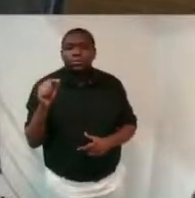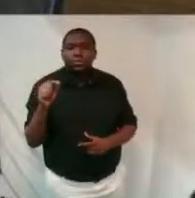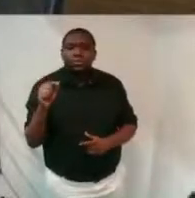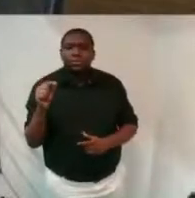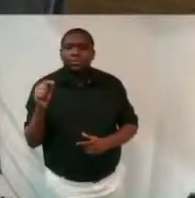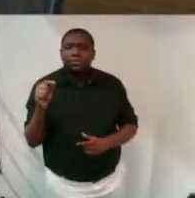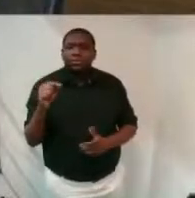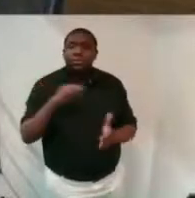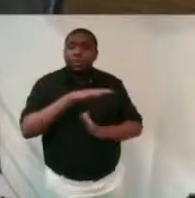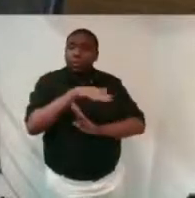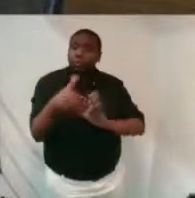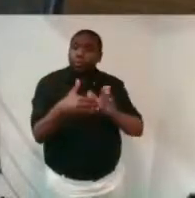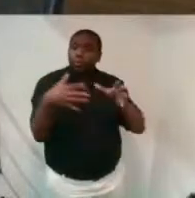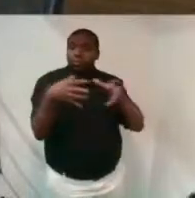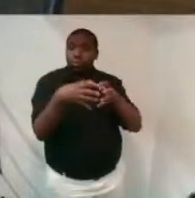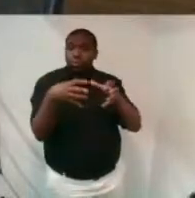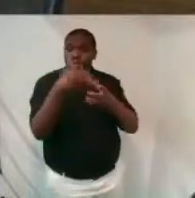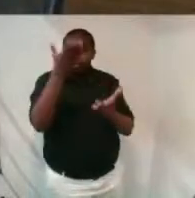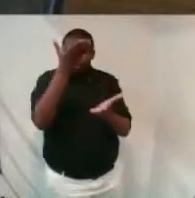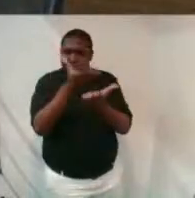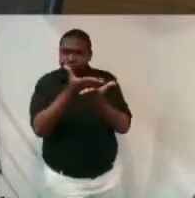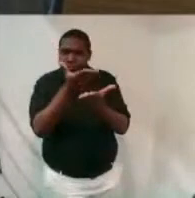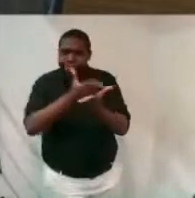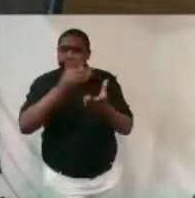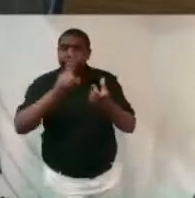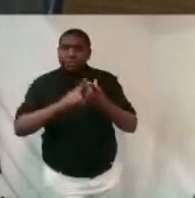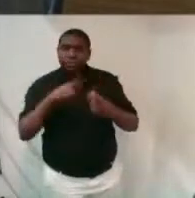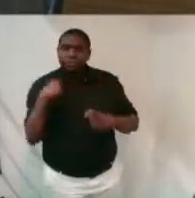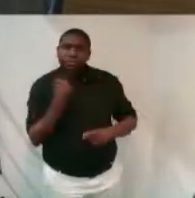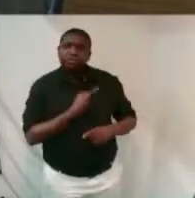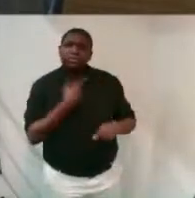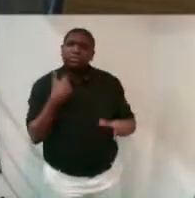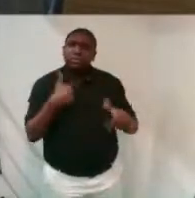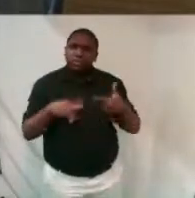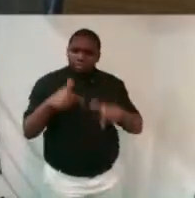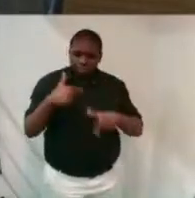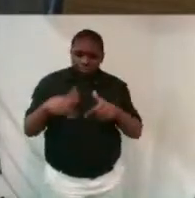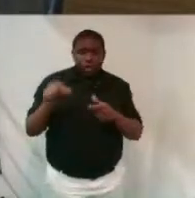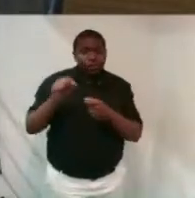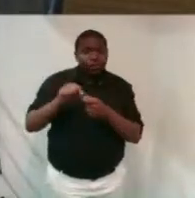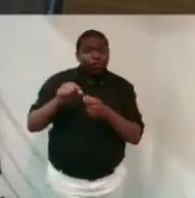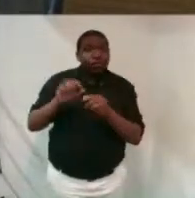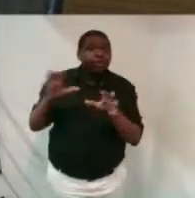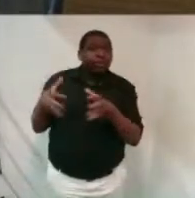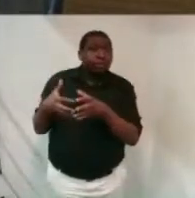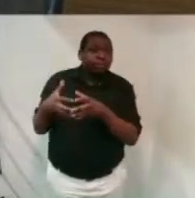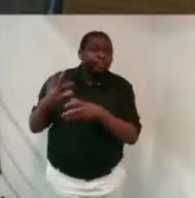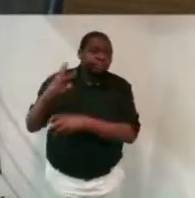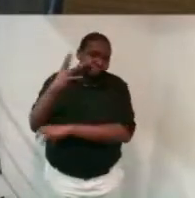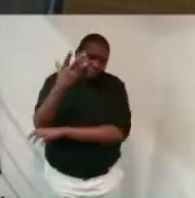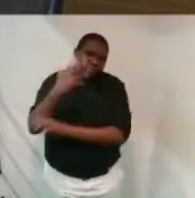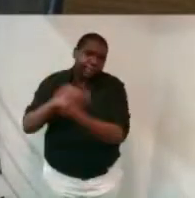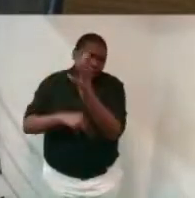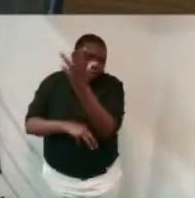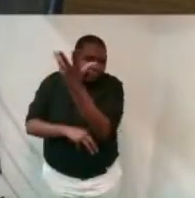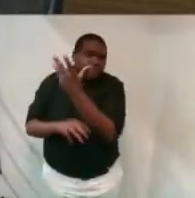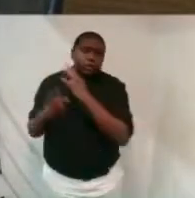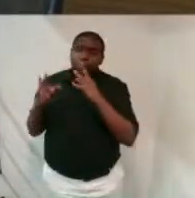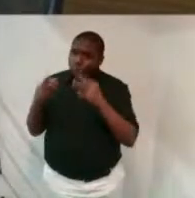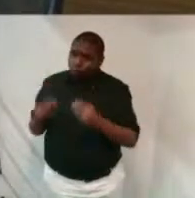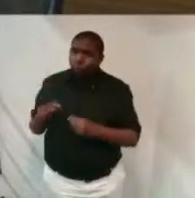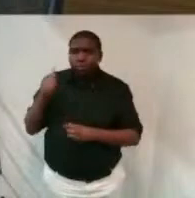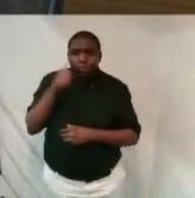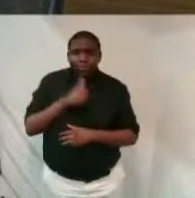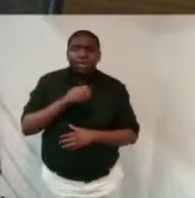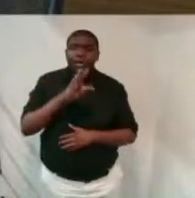todos os nossos grupos de estudos e todos os nossos trabalhos que são feitos na Comissão do Meio Ambiente, tudo passa pela Tarsila.